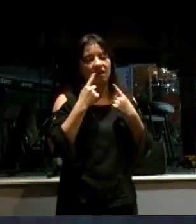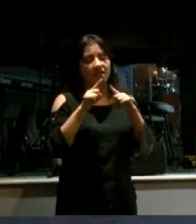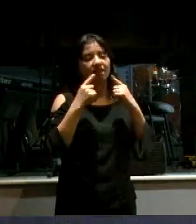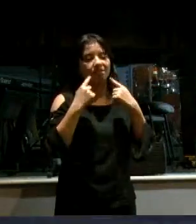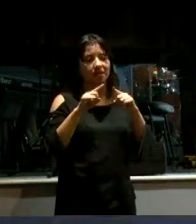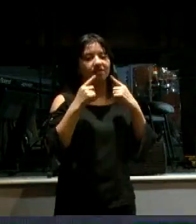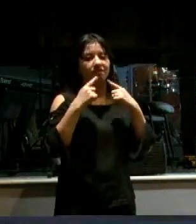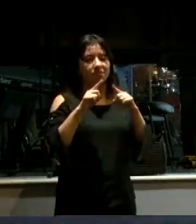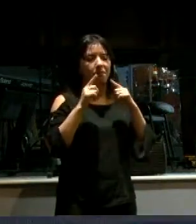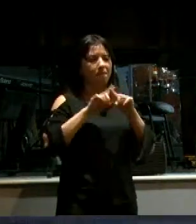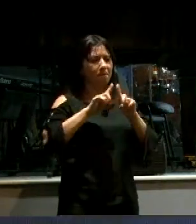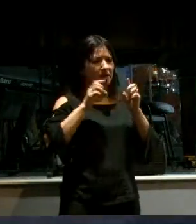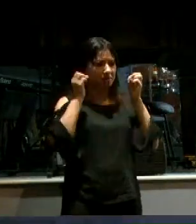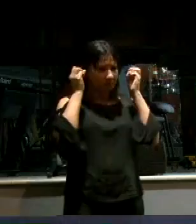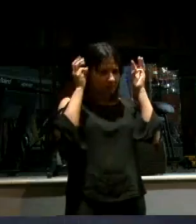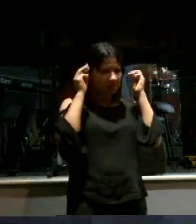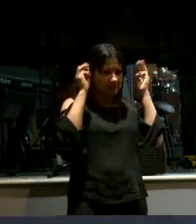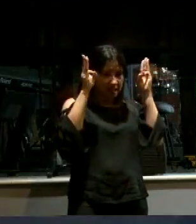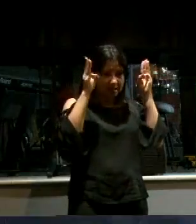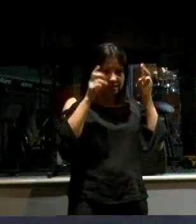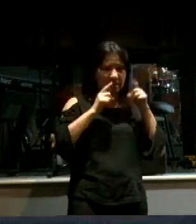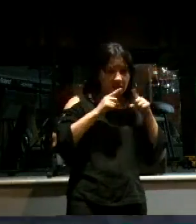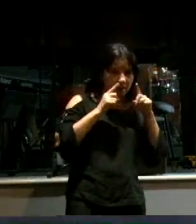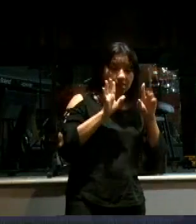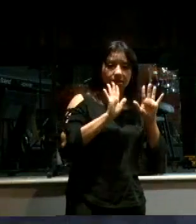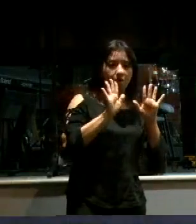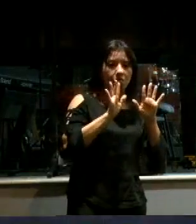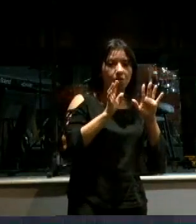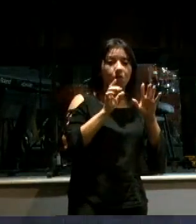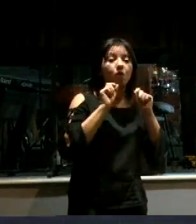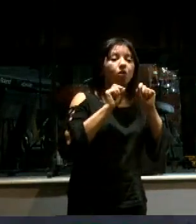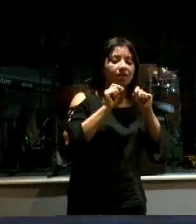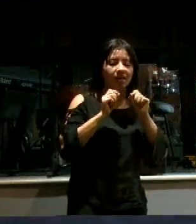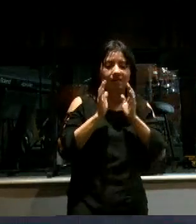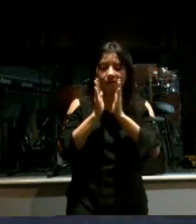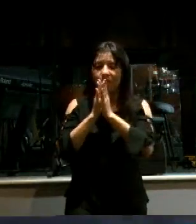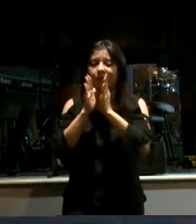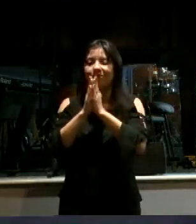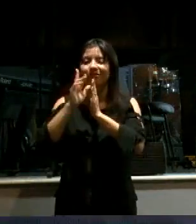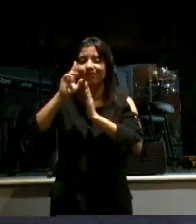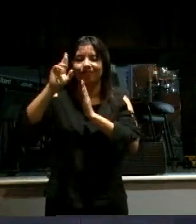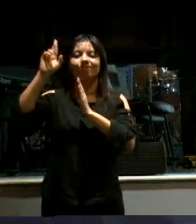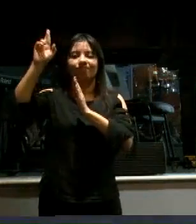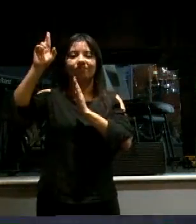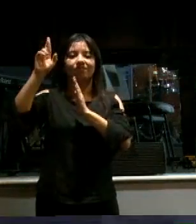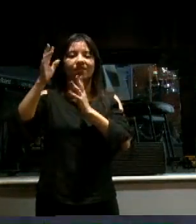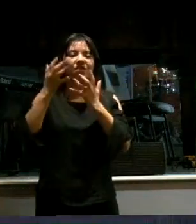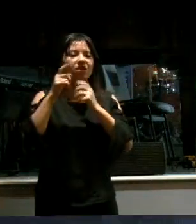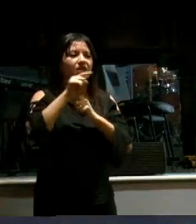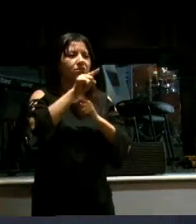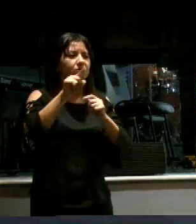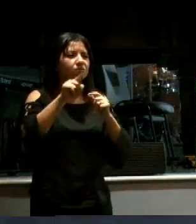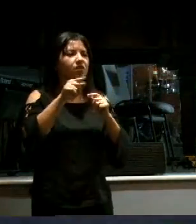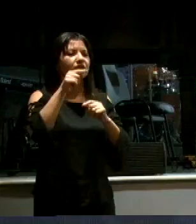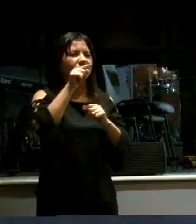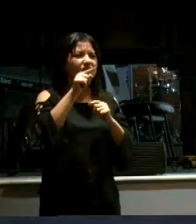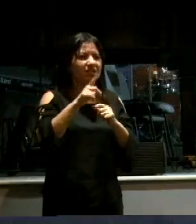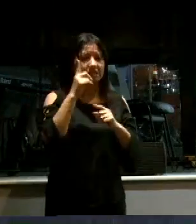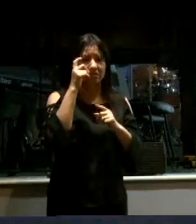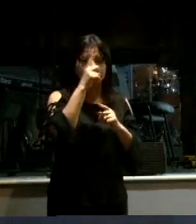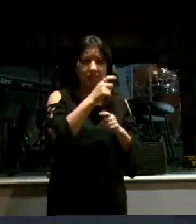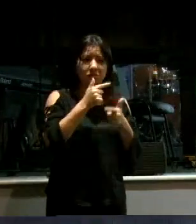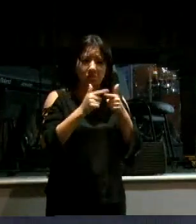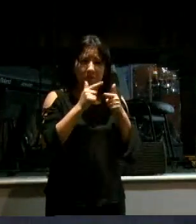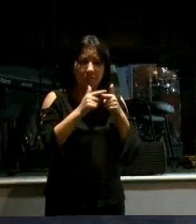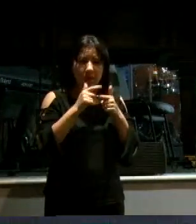não. Moisés orou ao Senhor. Eu quero dizer para você, querido, quando você passar por uma dificuldade,